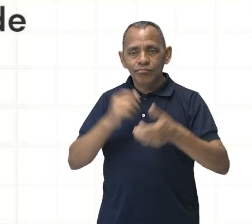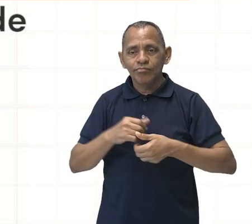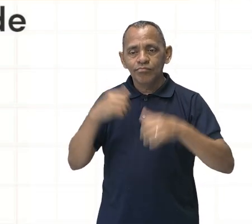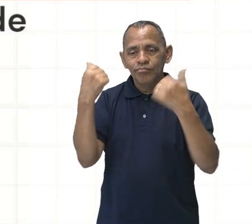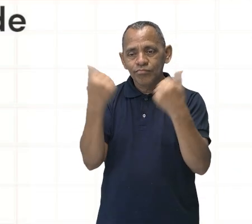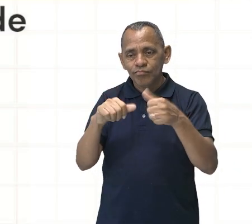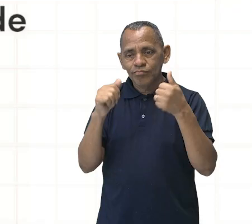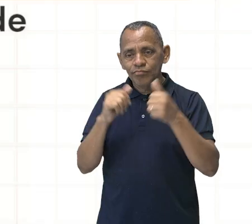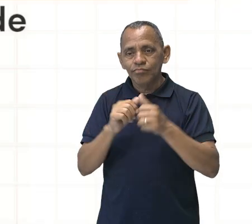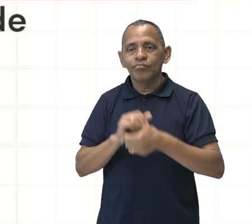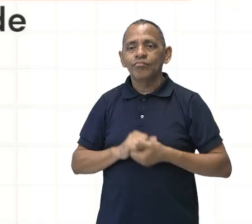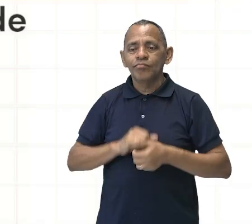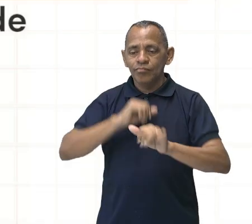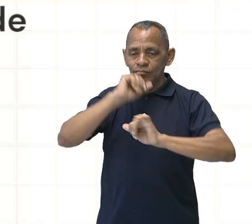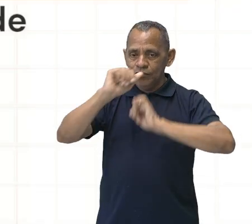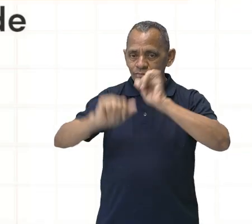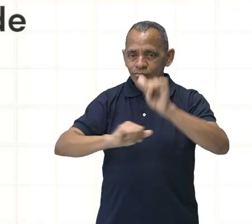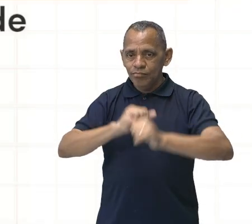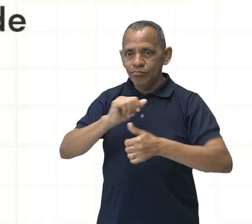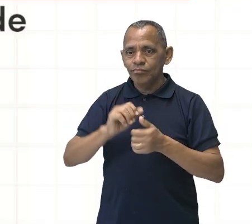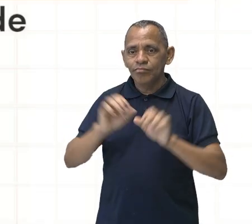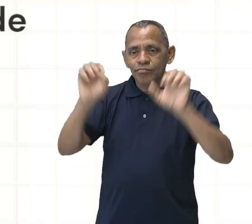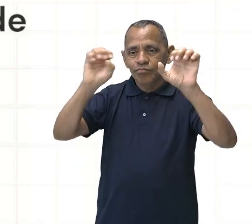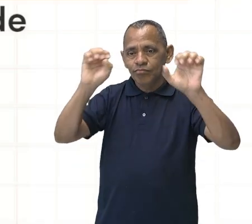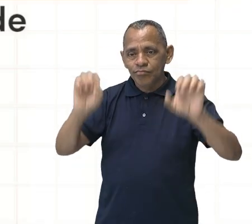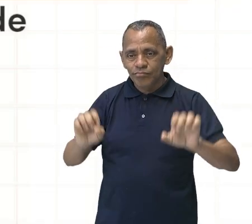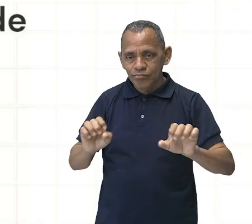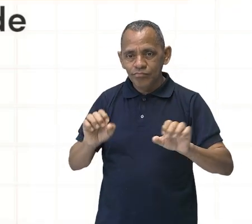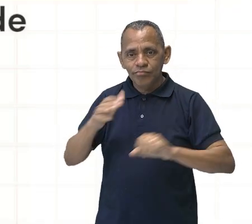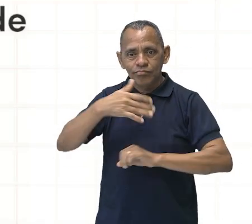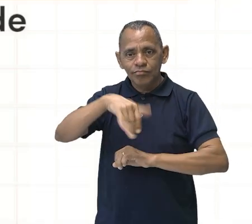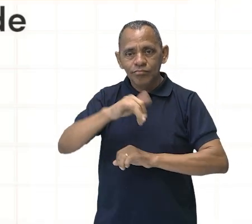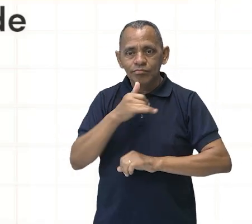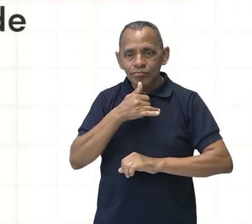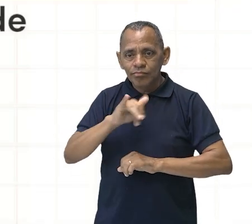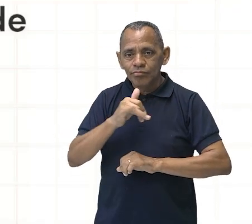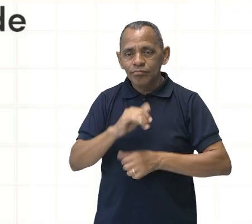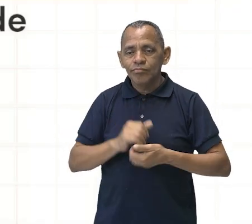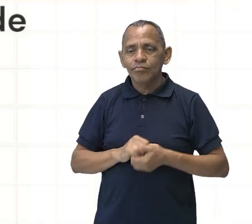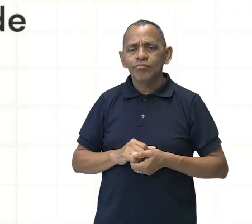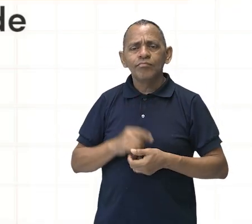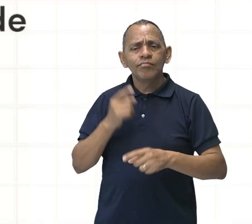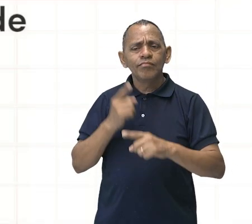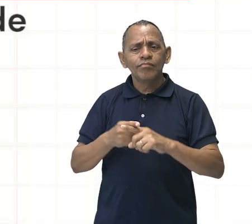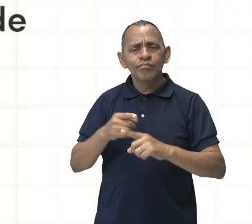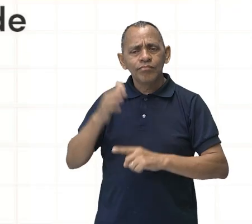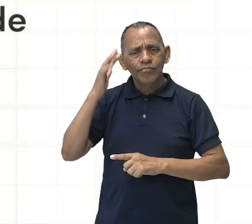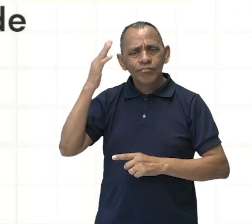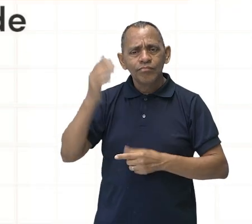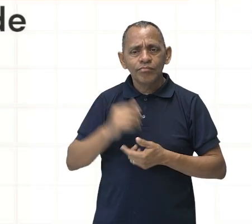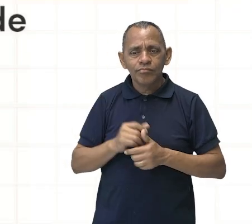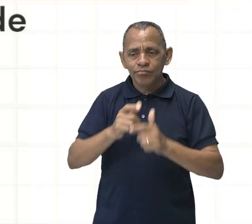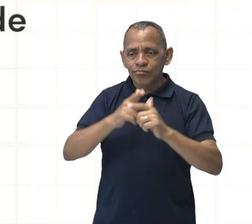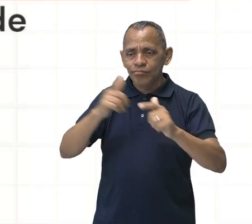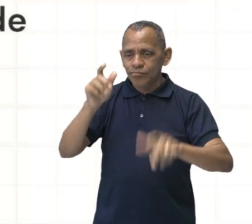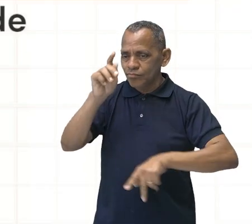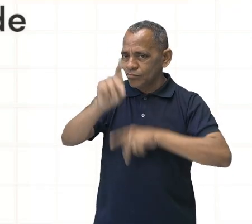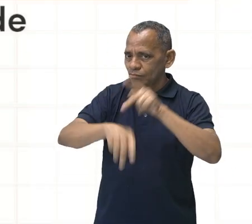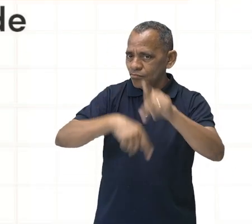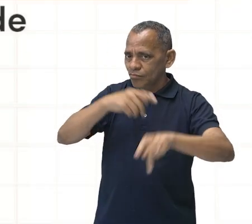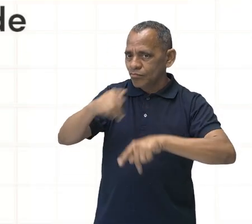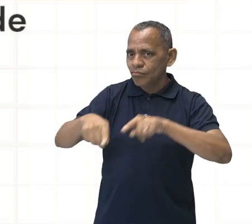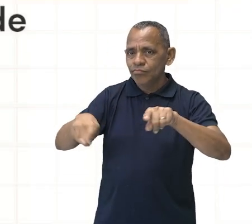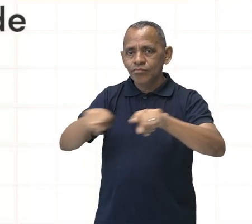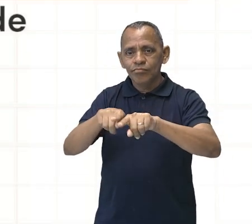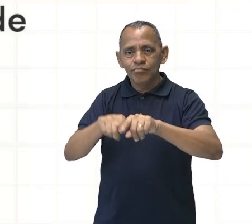de reformas estruturais no setor. Por que isso estava acontecendo no Brasil? Devido ao crescimento populacional,